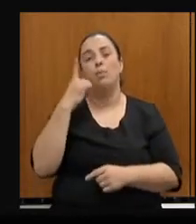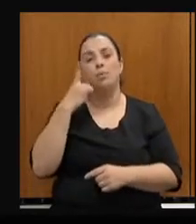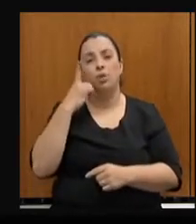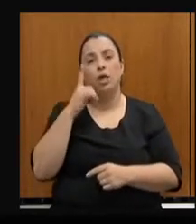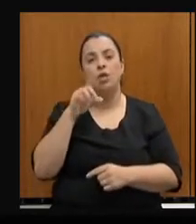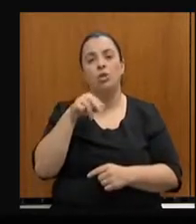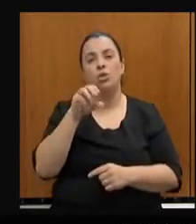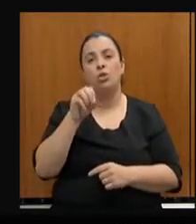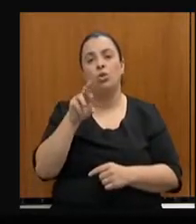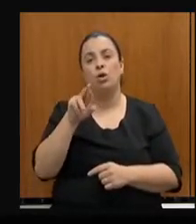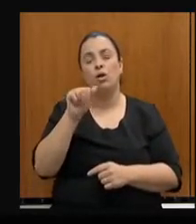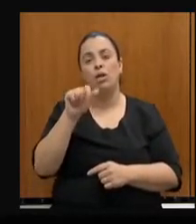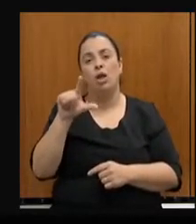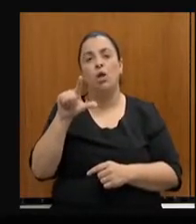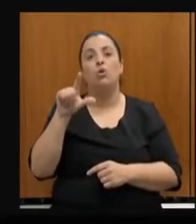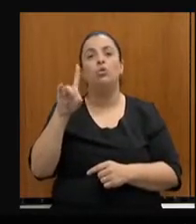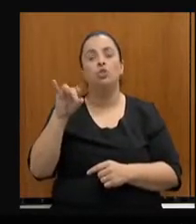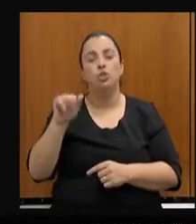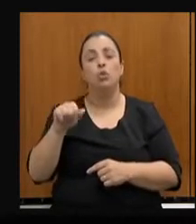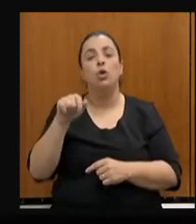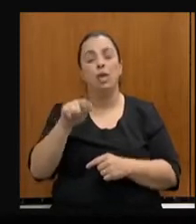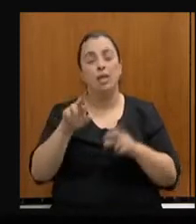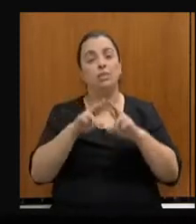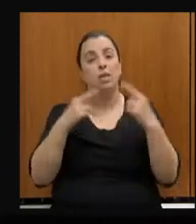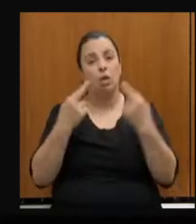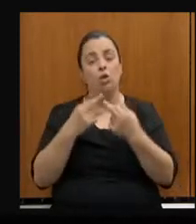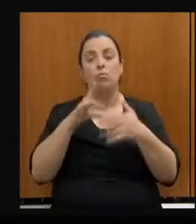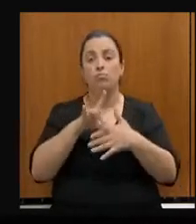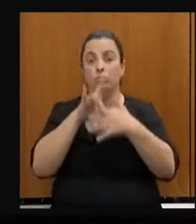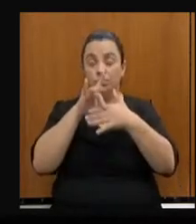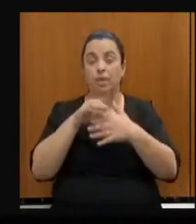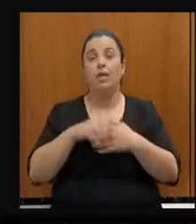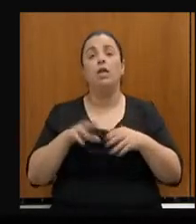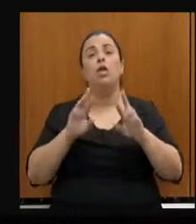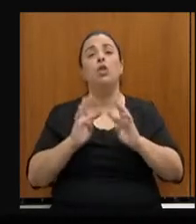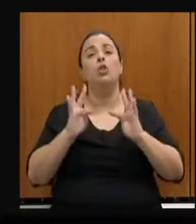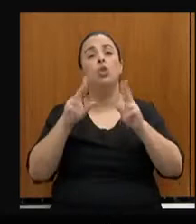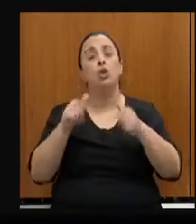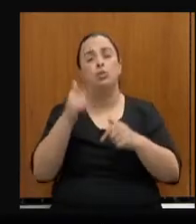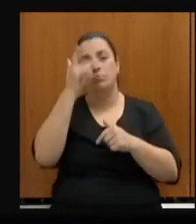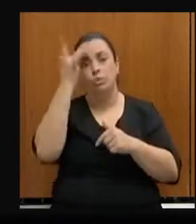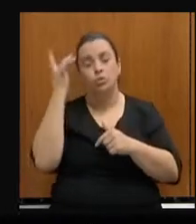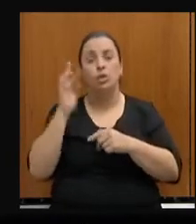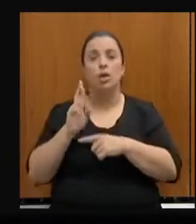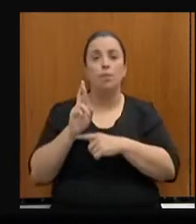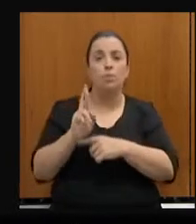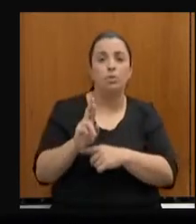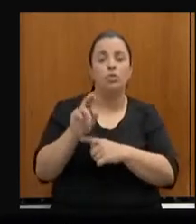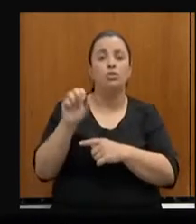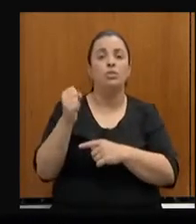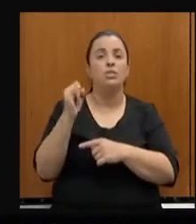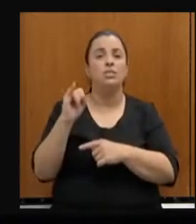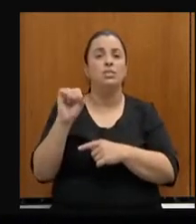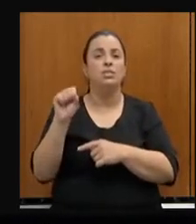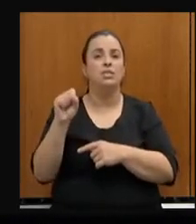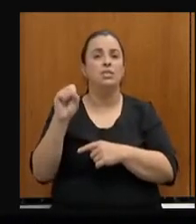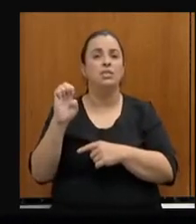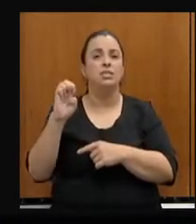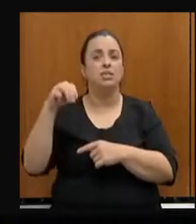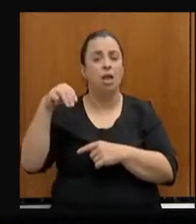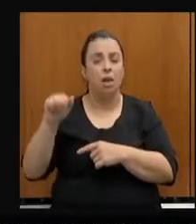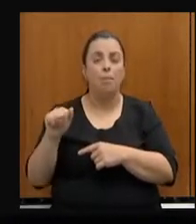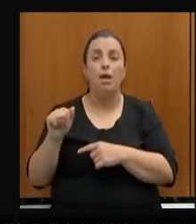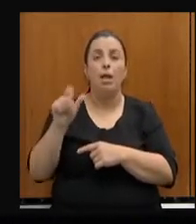audiência do Assembleia de kalista cumprimentar todos os representantes do cinema na pessoa da secretária